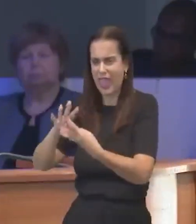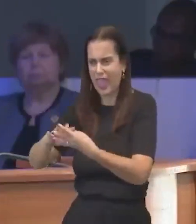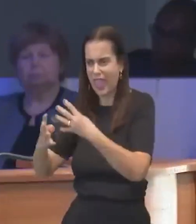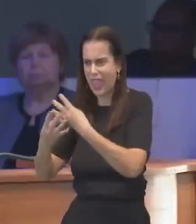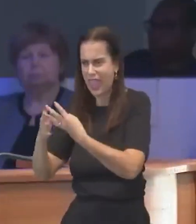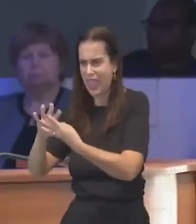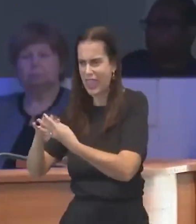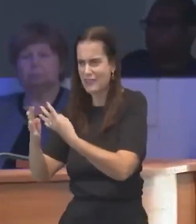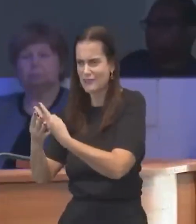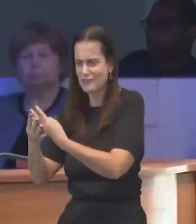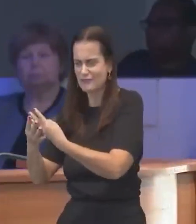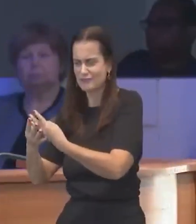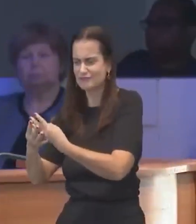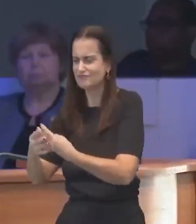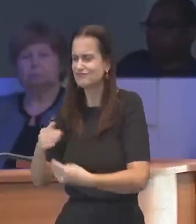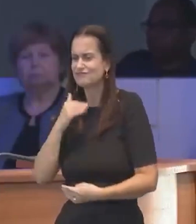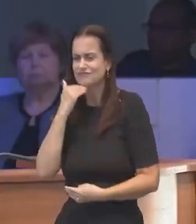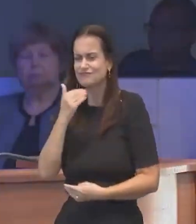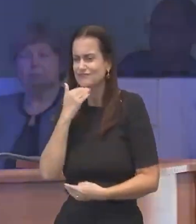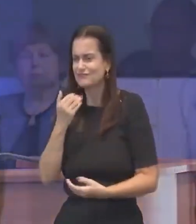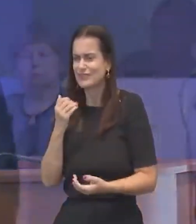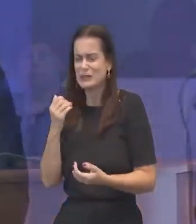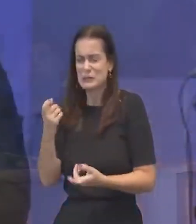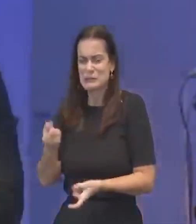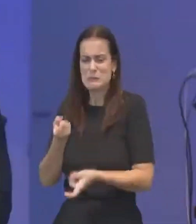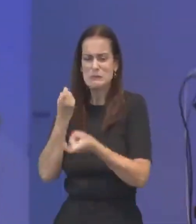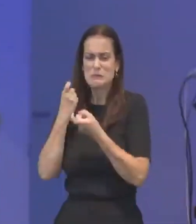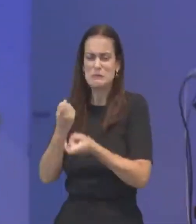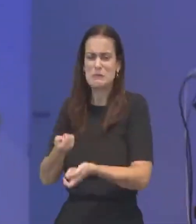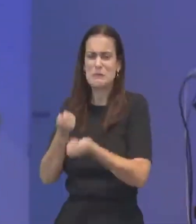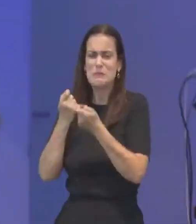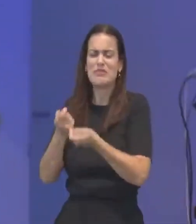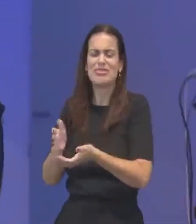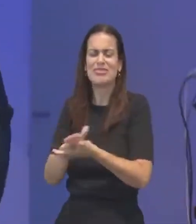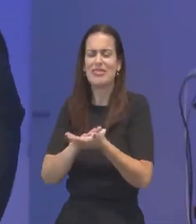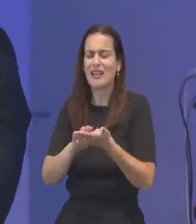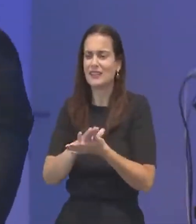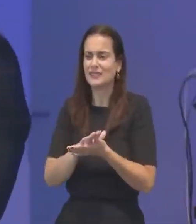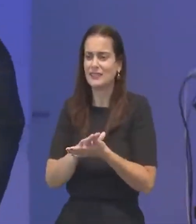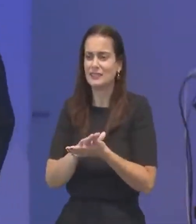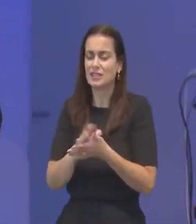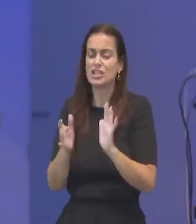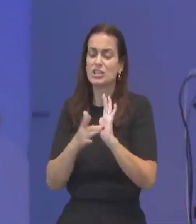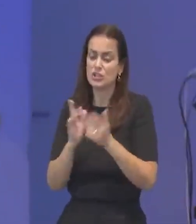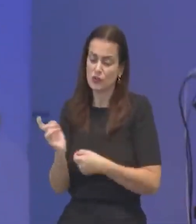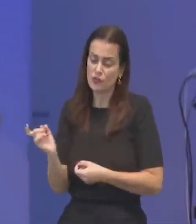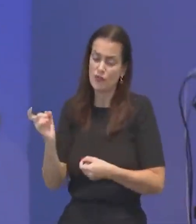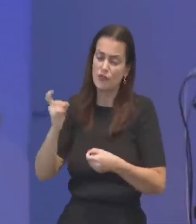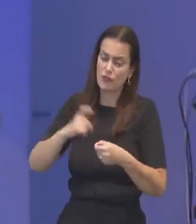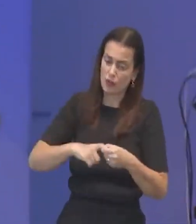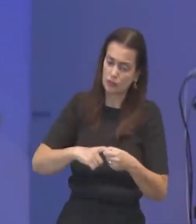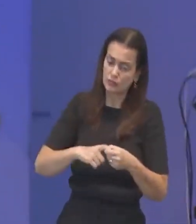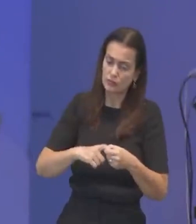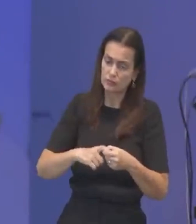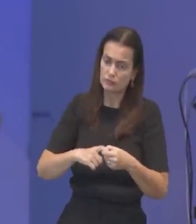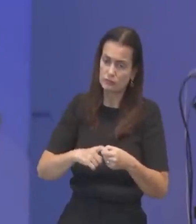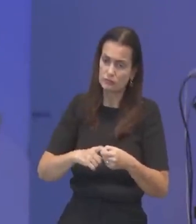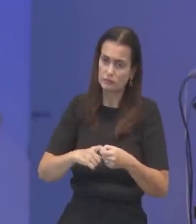frustrado porque não havia pescado, depois de uma noite intensa de trabalho. E Jesus volta e diz a ele: Pedro,